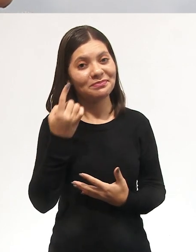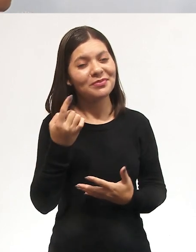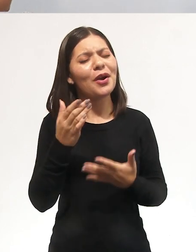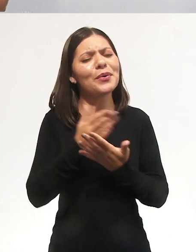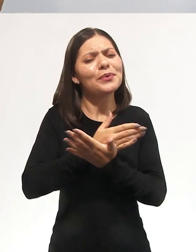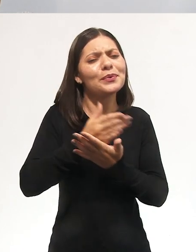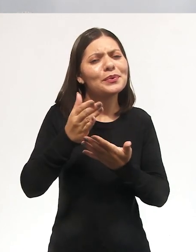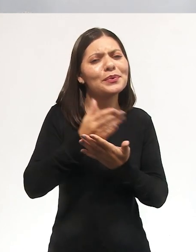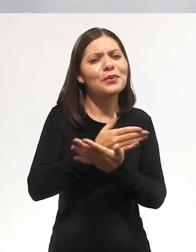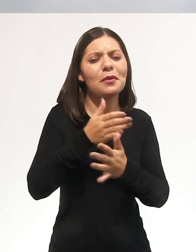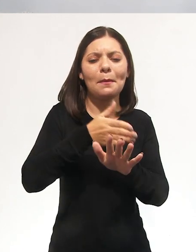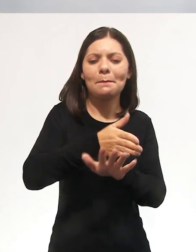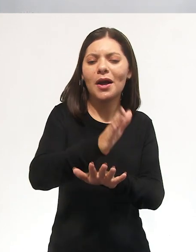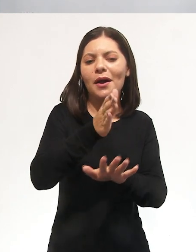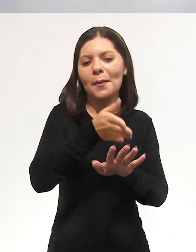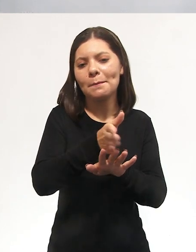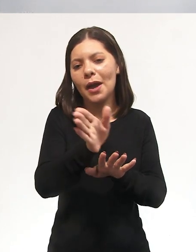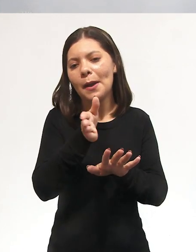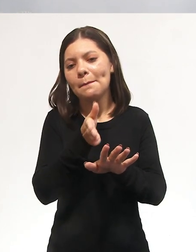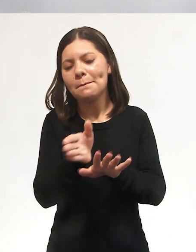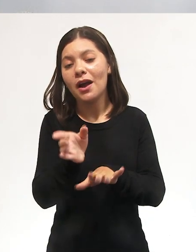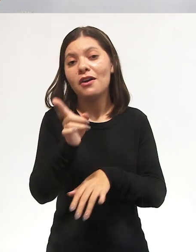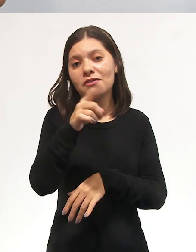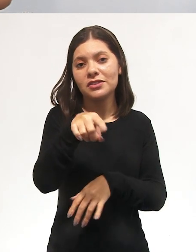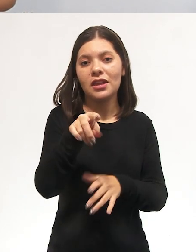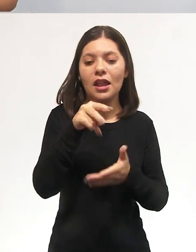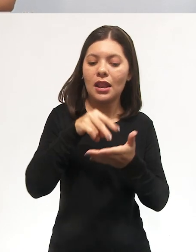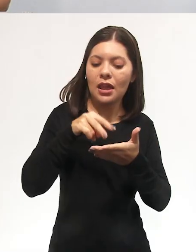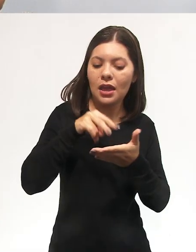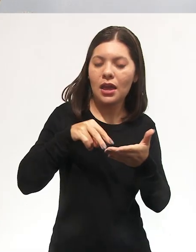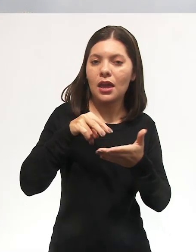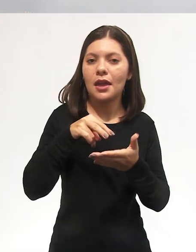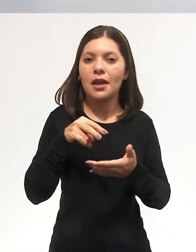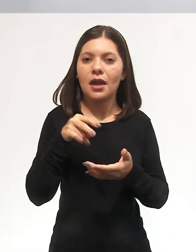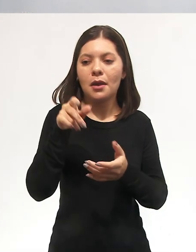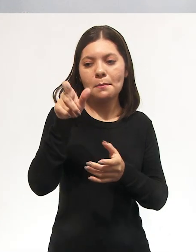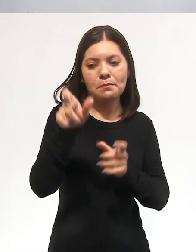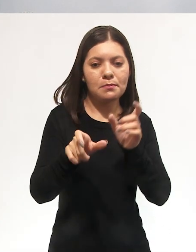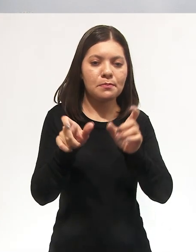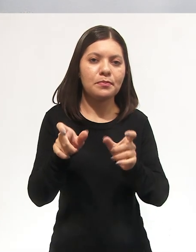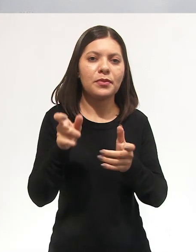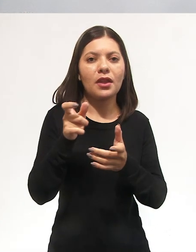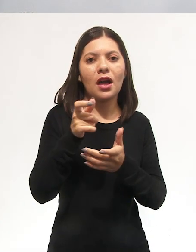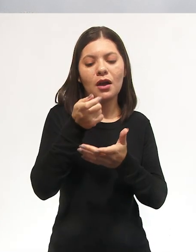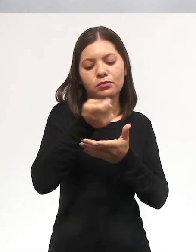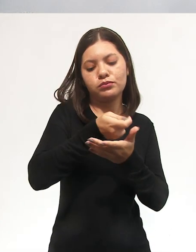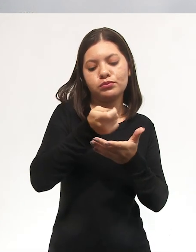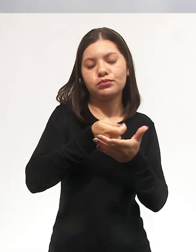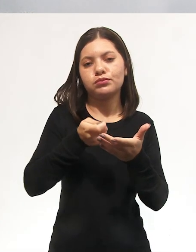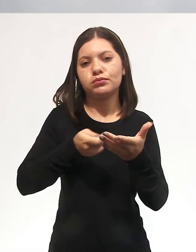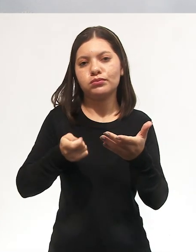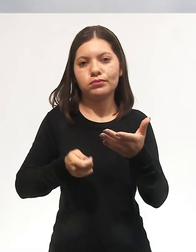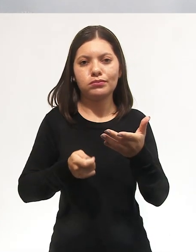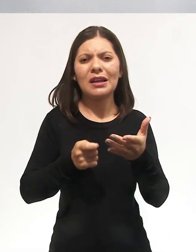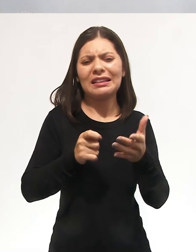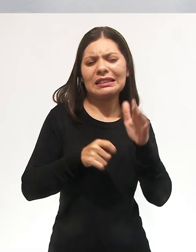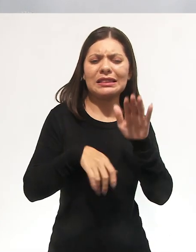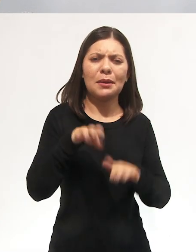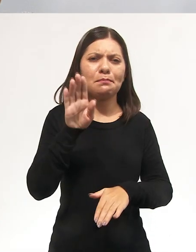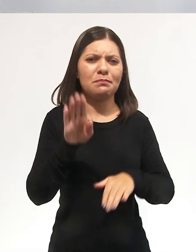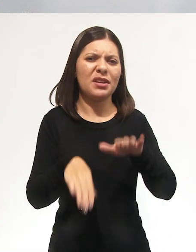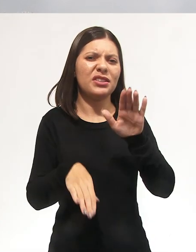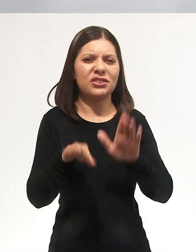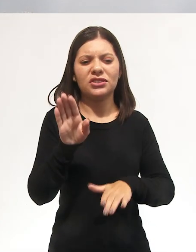dimensões do currículo. A depender do autor que você estiver lendo, que você estiver seguindo, a teoria que você estiver seguindo, você vai